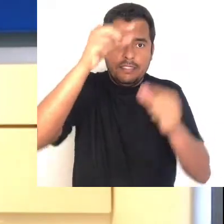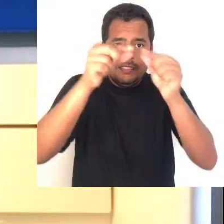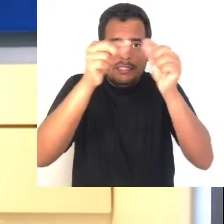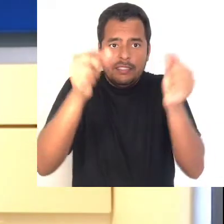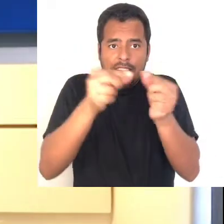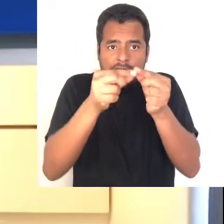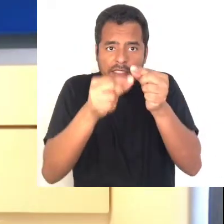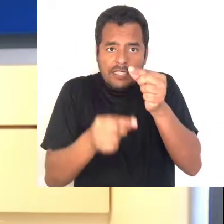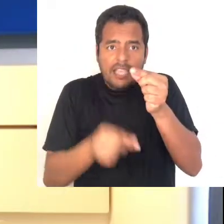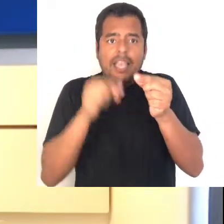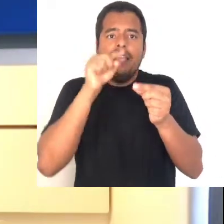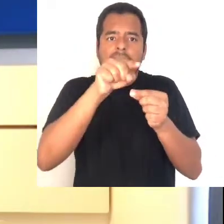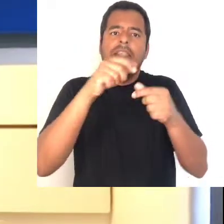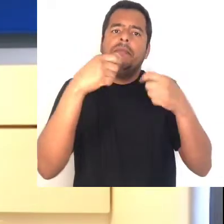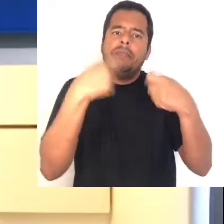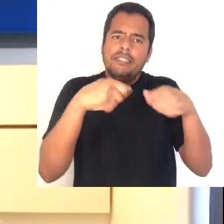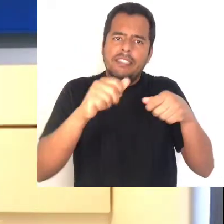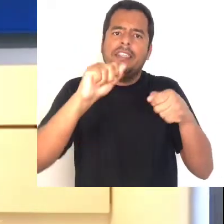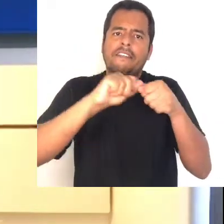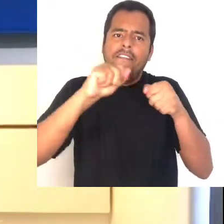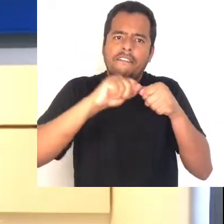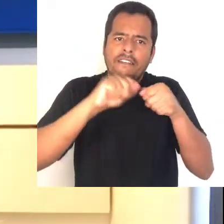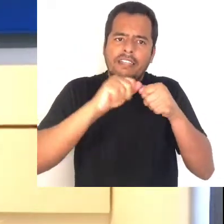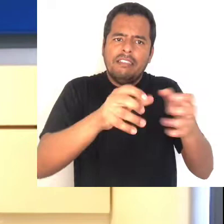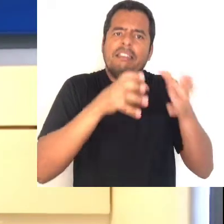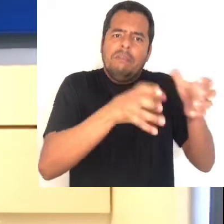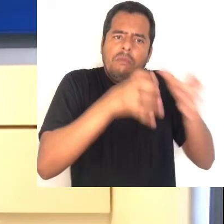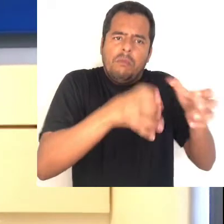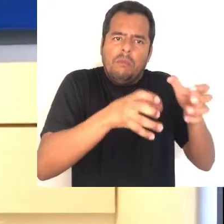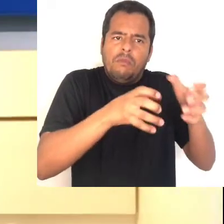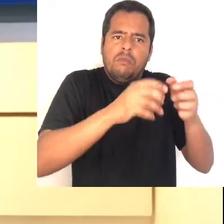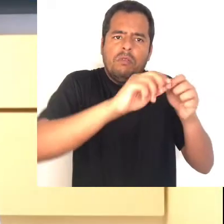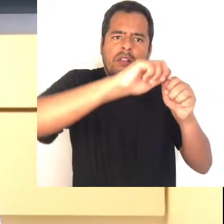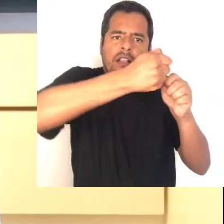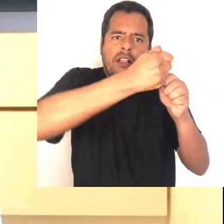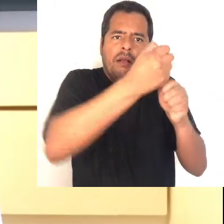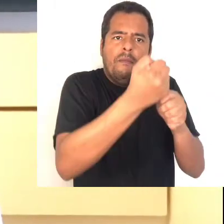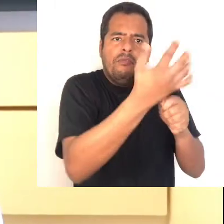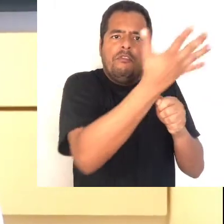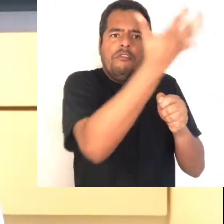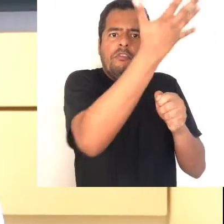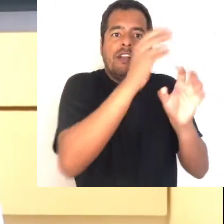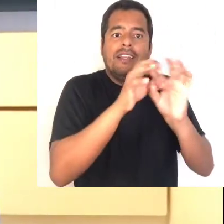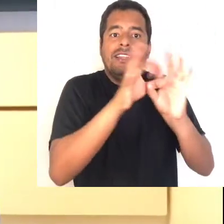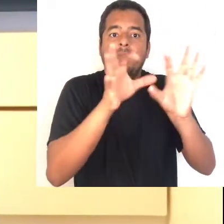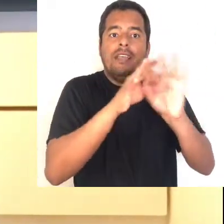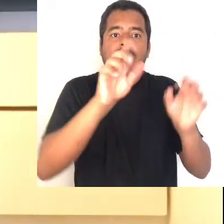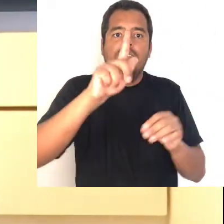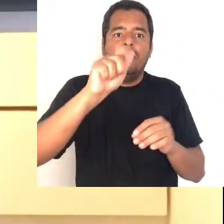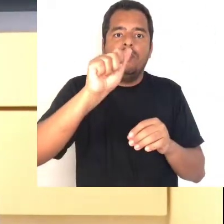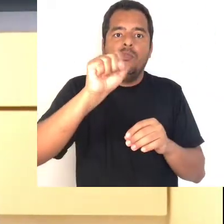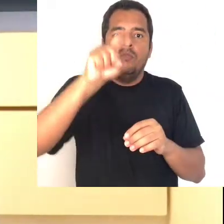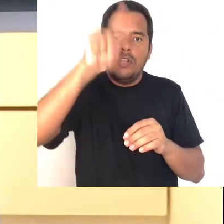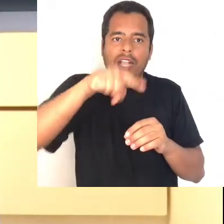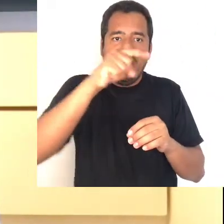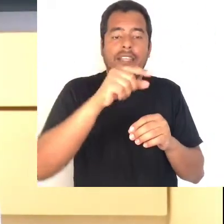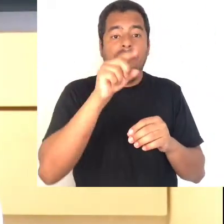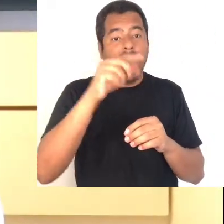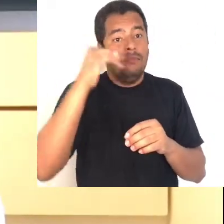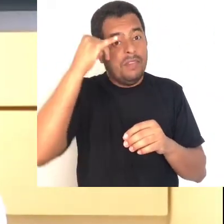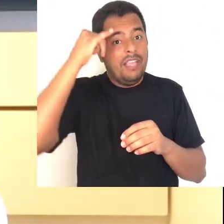que ficar fazendo esse movimento constante aqui e sempre liberando gás, para evitar aí que você